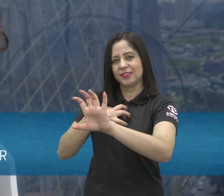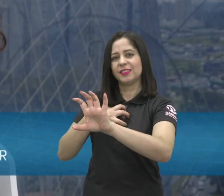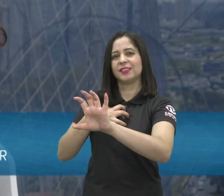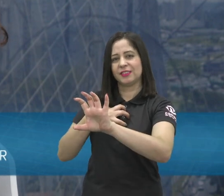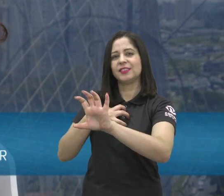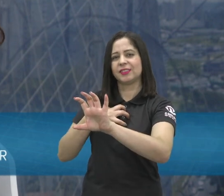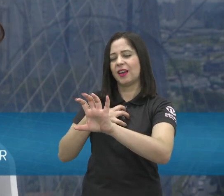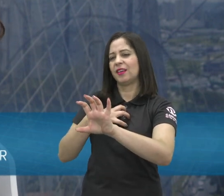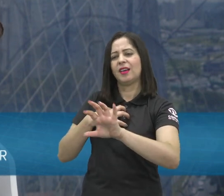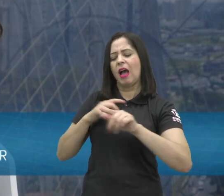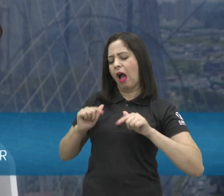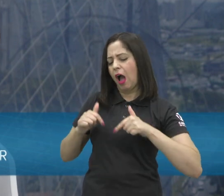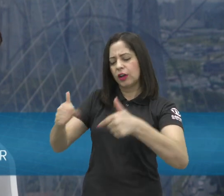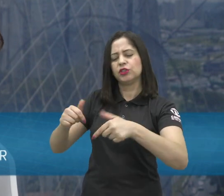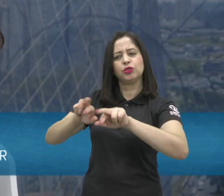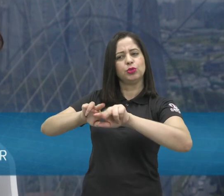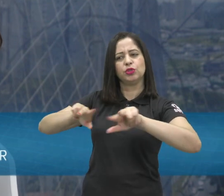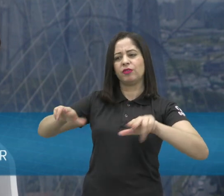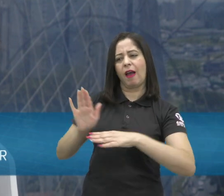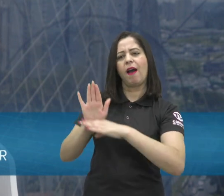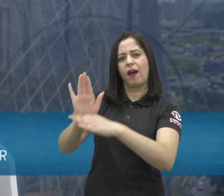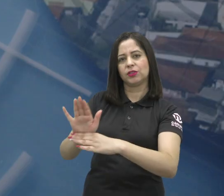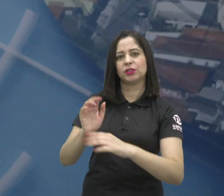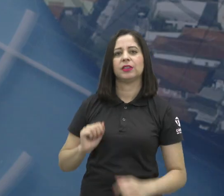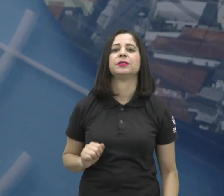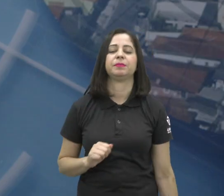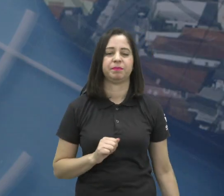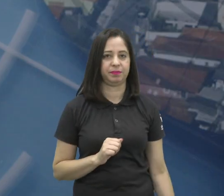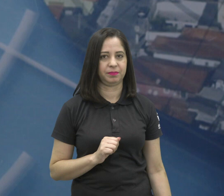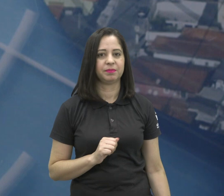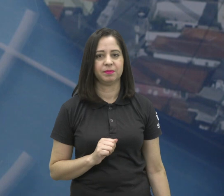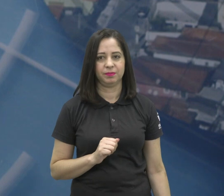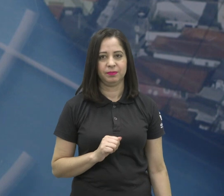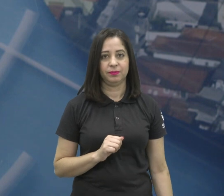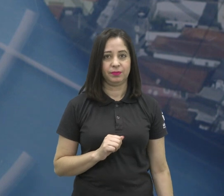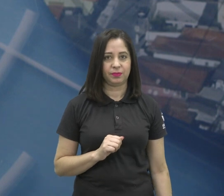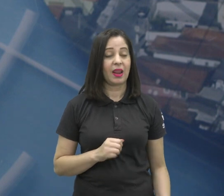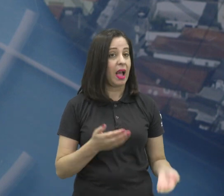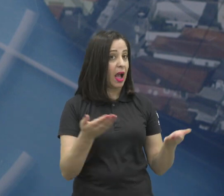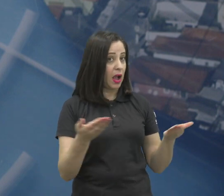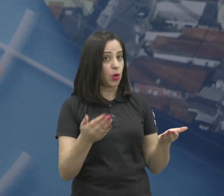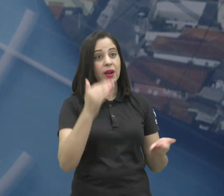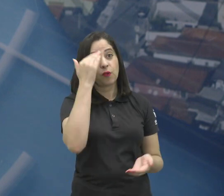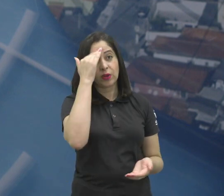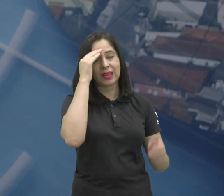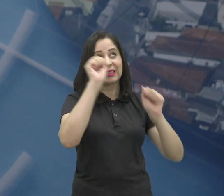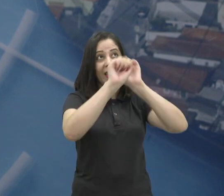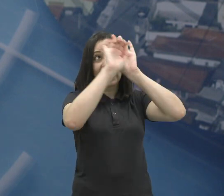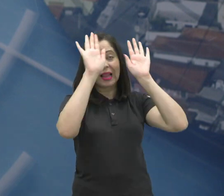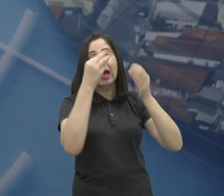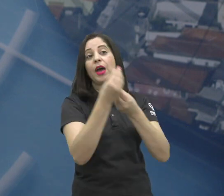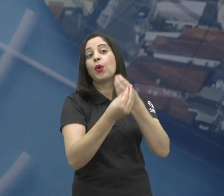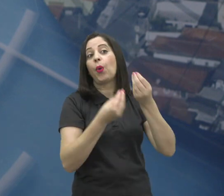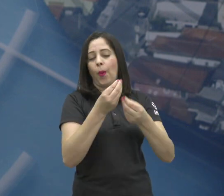estar exercendo diversas ações aí que sejam transformadoras. A gente vai entender um pouquinho mais sobre como é o trabalho, a abordagem